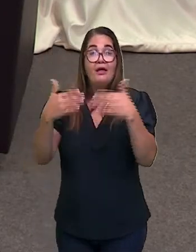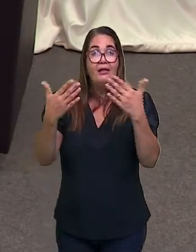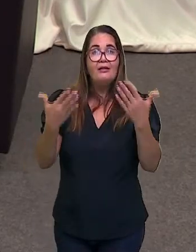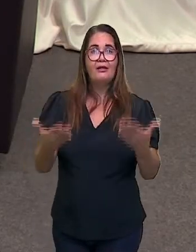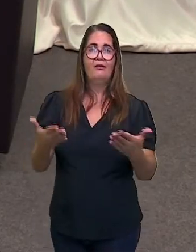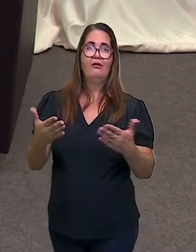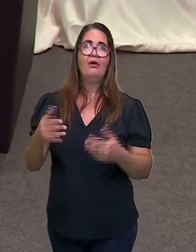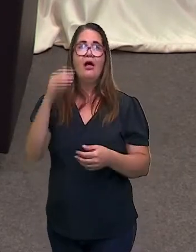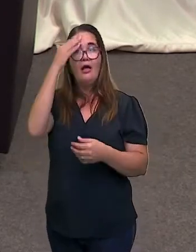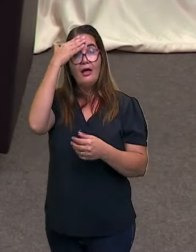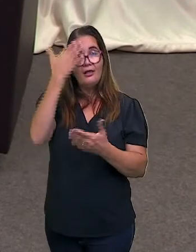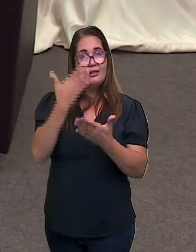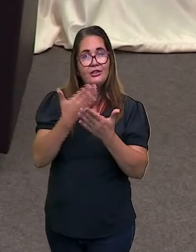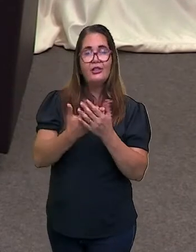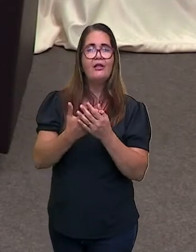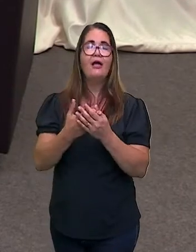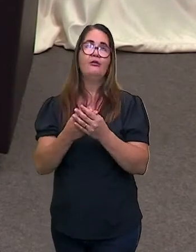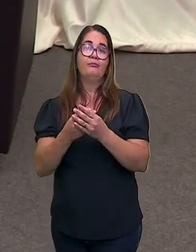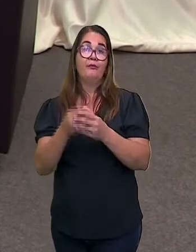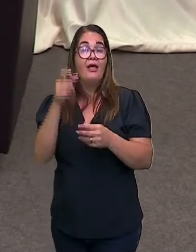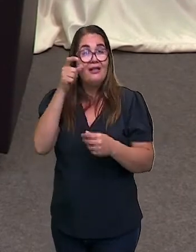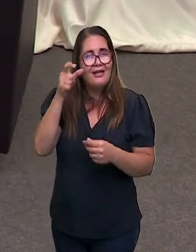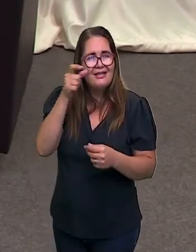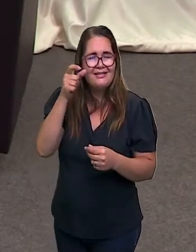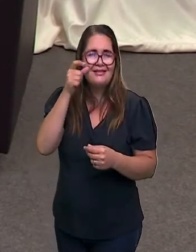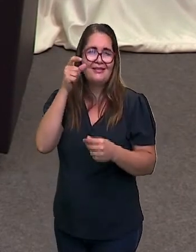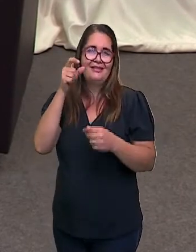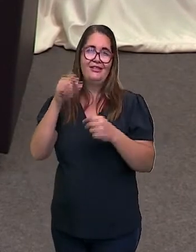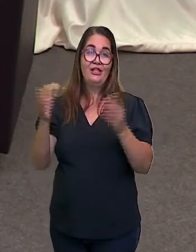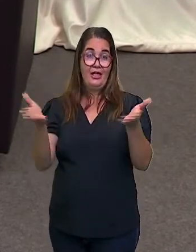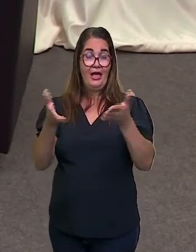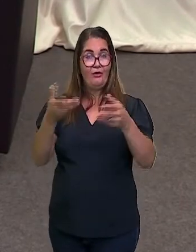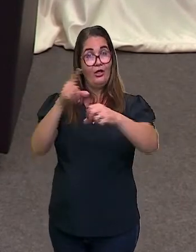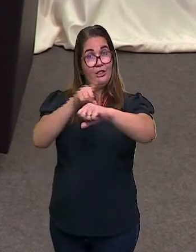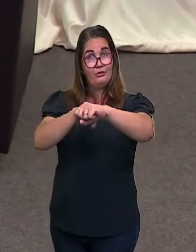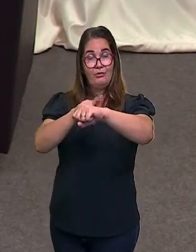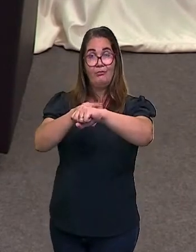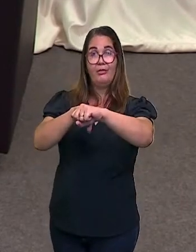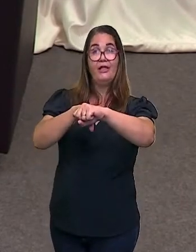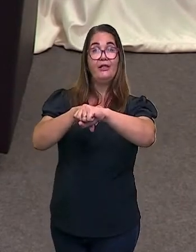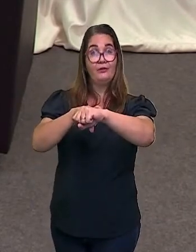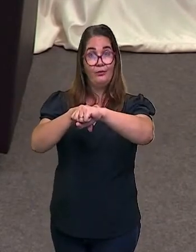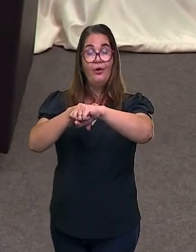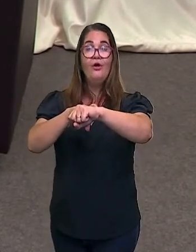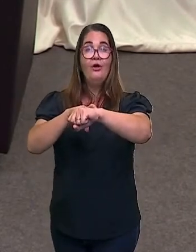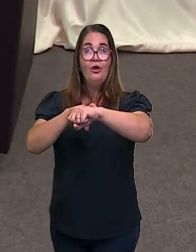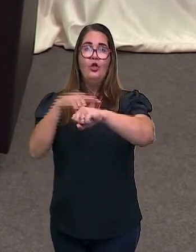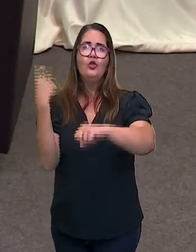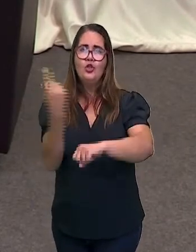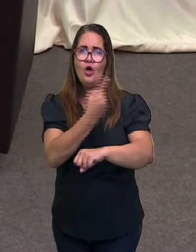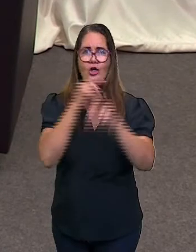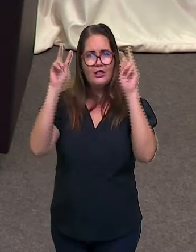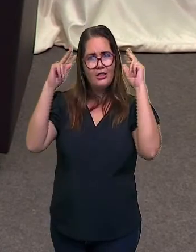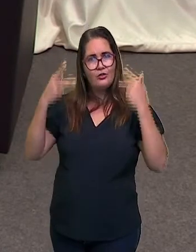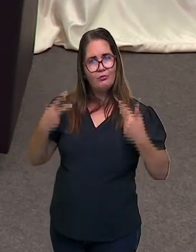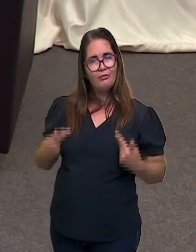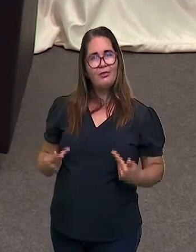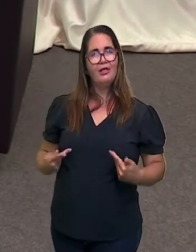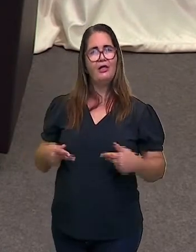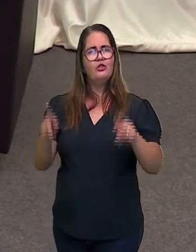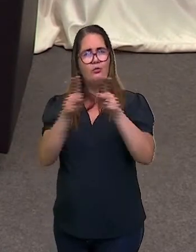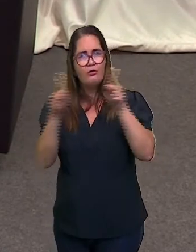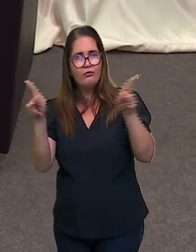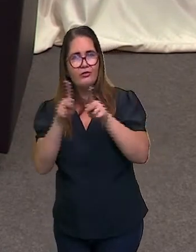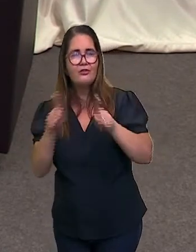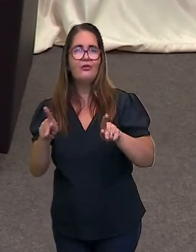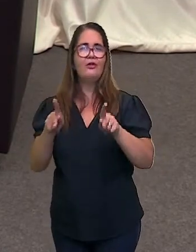eu aprendi, o mais interessante disso tudo é que eu aprendi que há novas maneiras de trabalhar, de